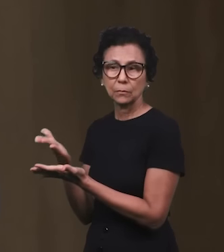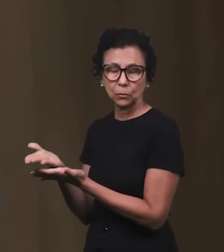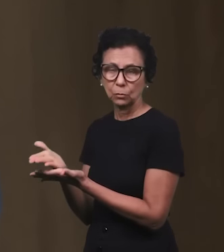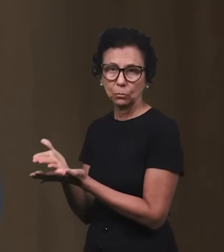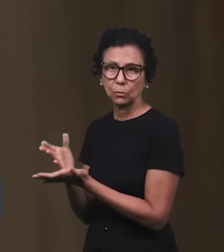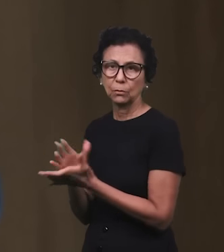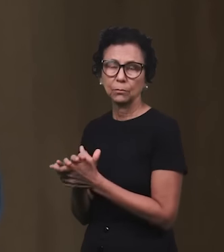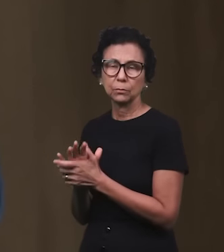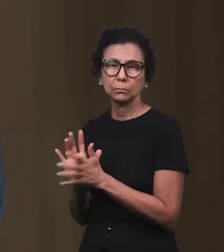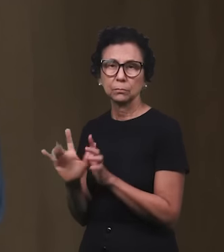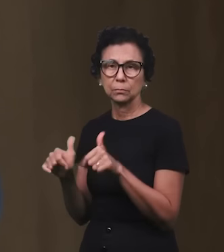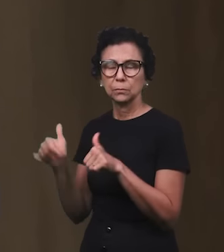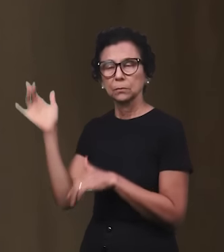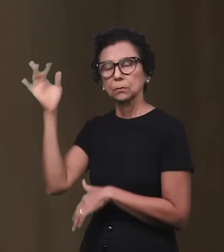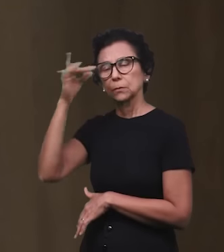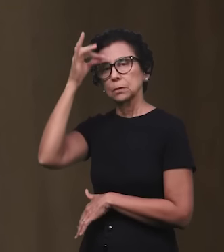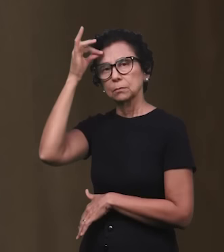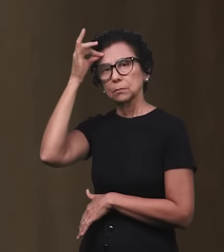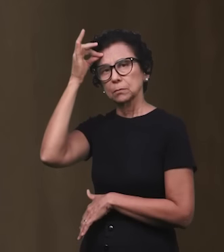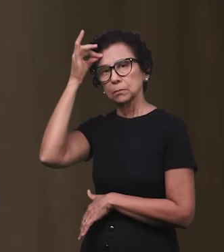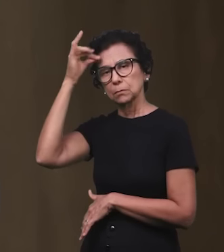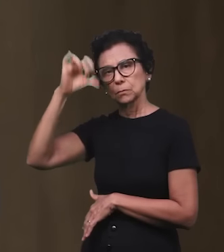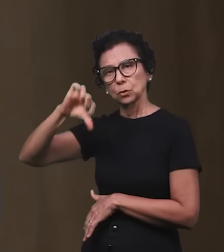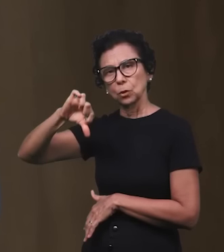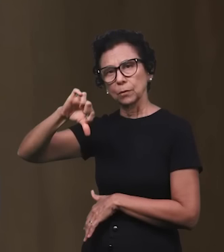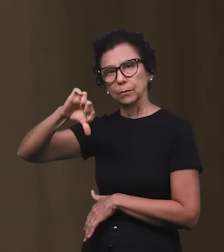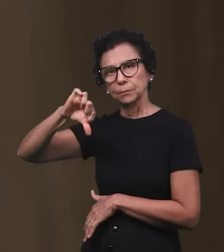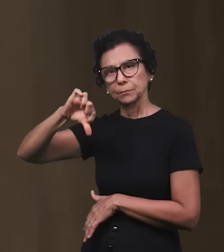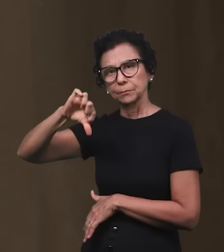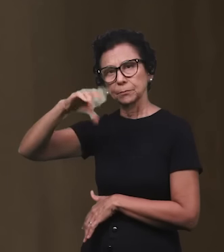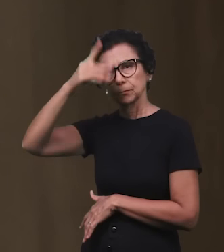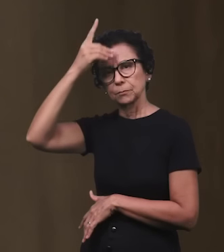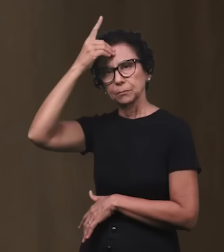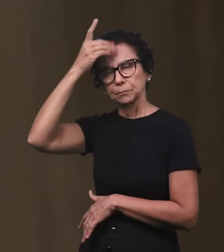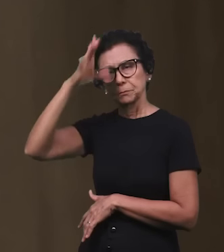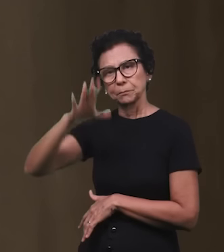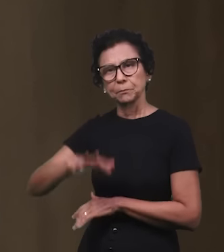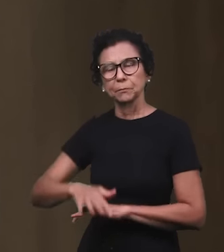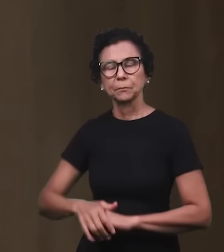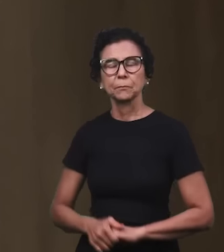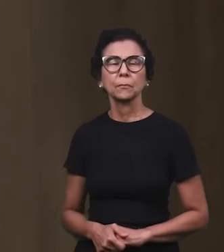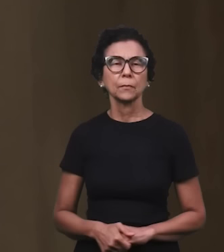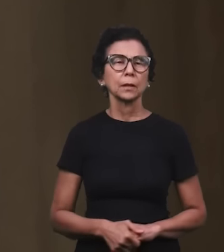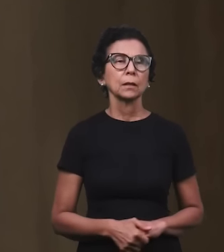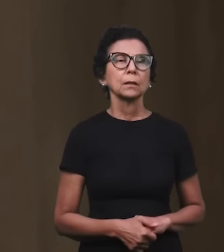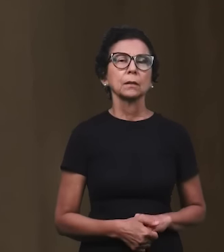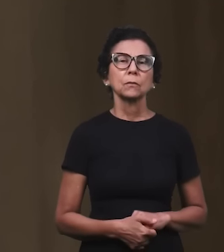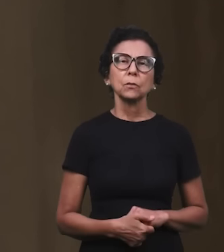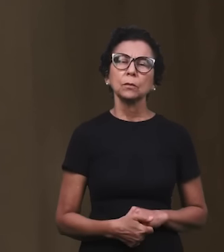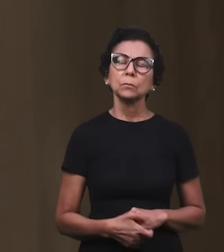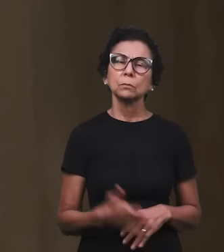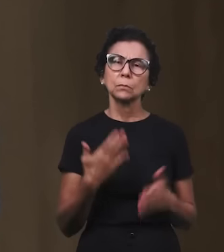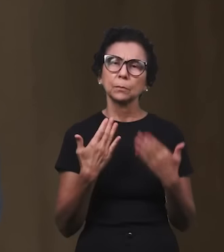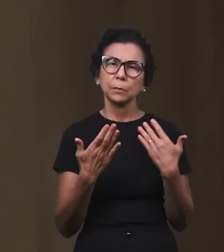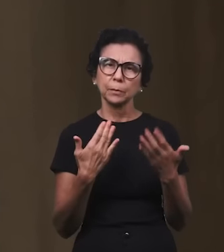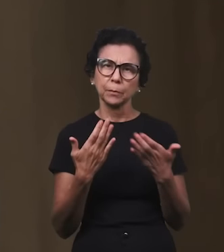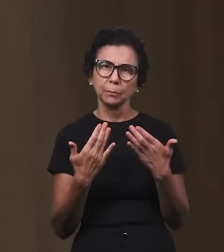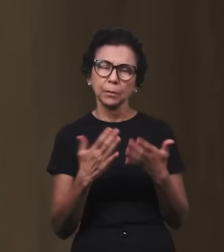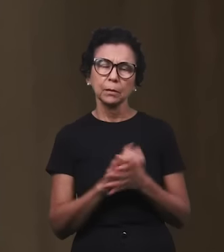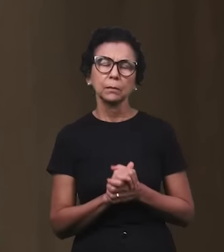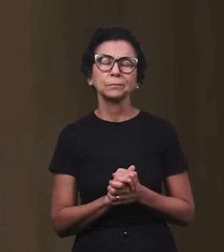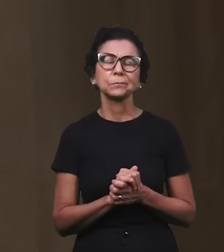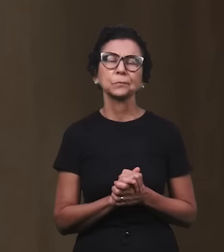as operações do Espírito Santo escritas por Paulo são 9. Nós vamos então discutir aqui com os irmãos e chamar a